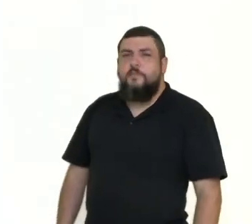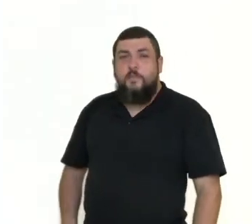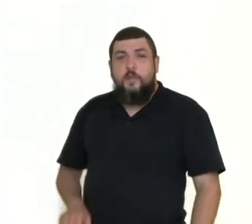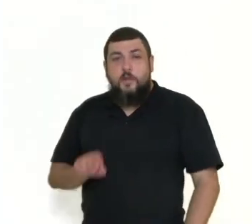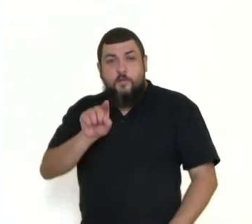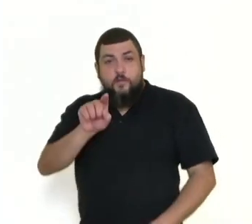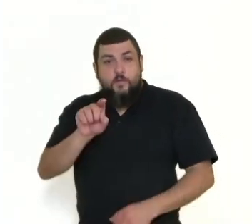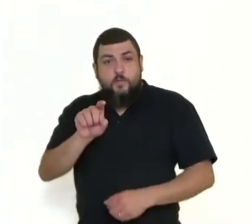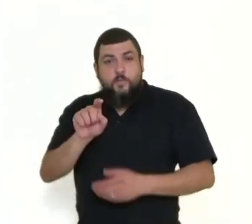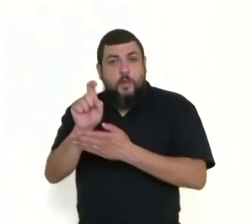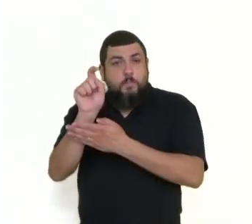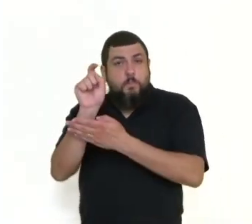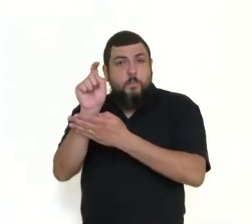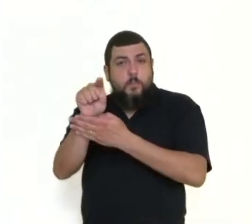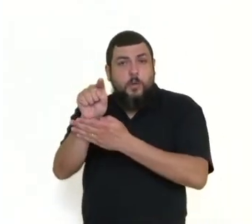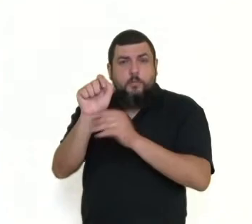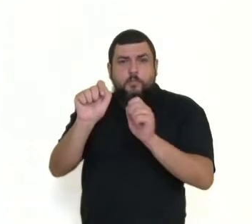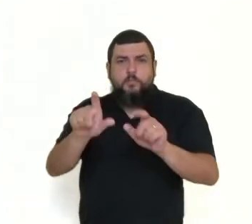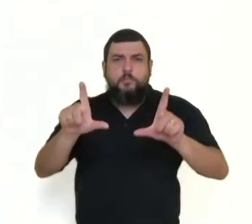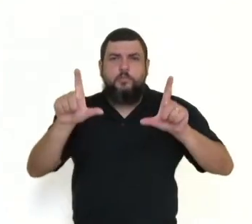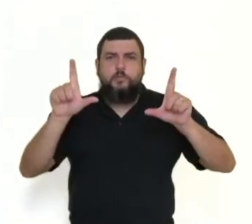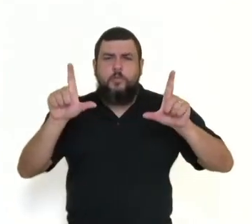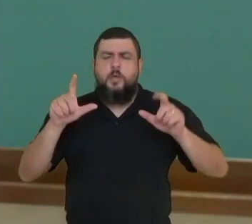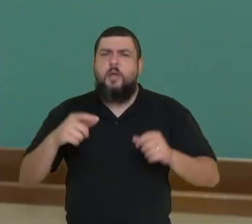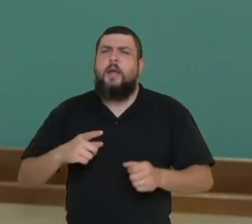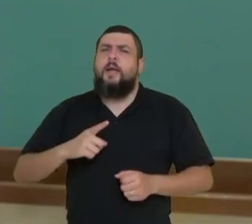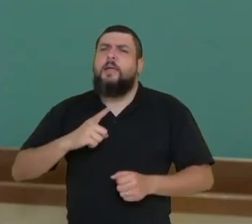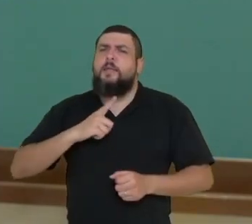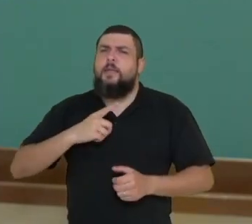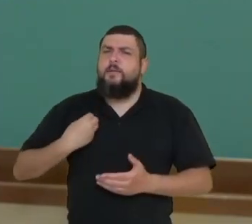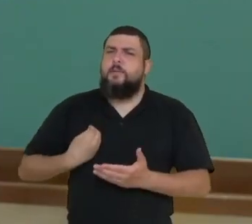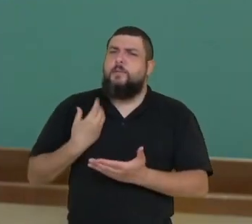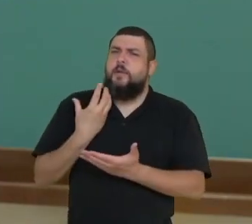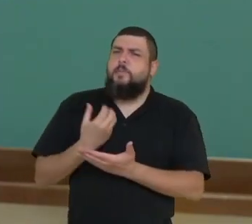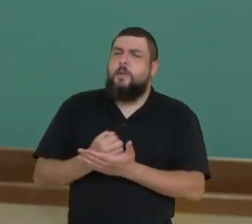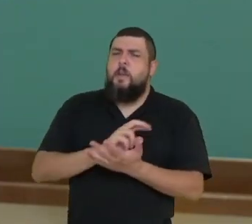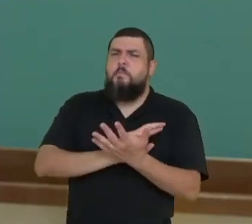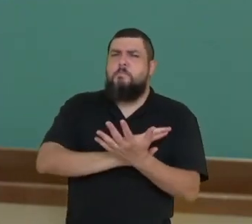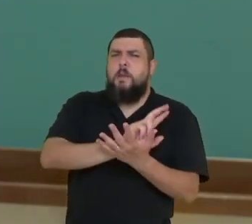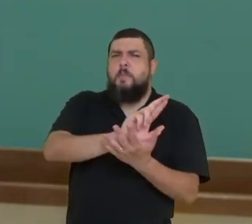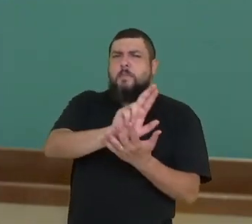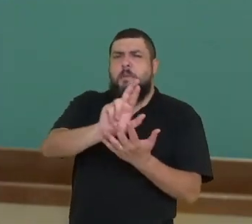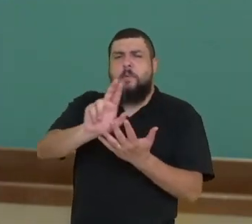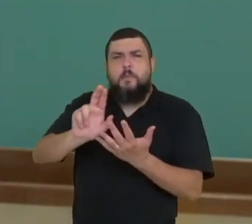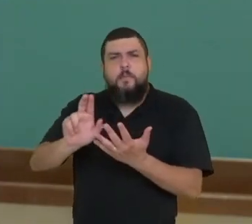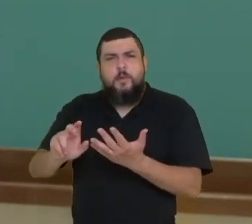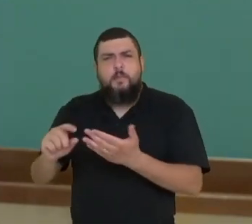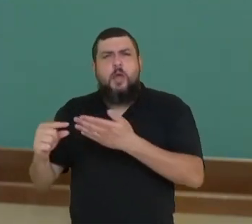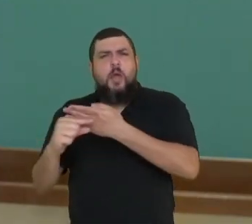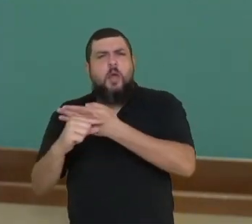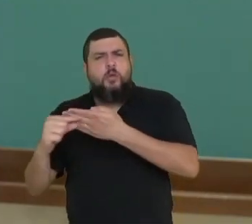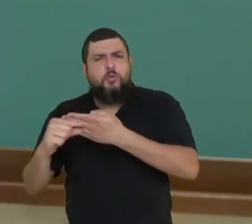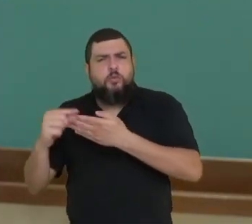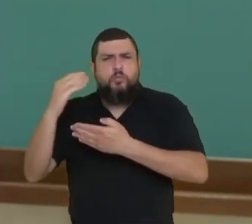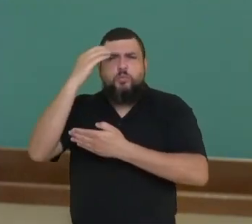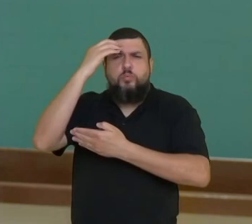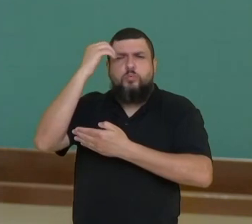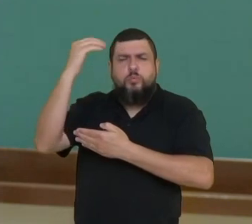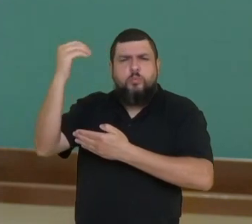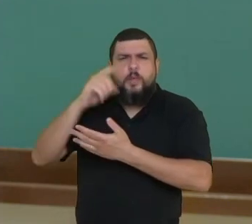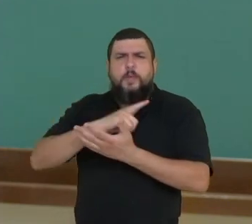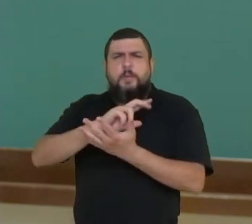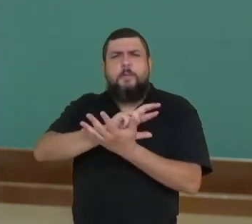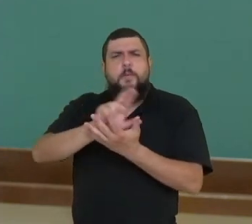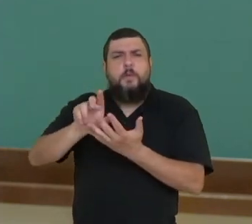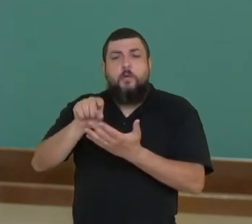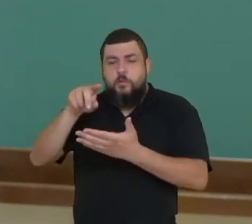vai encontrar várias biografias de autores, poetas, romancistas, pessoas famosas, para você